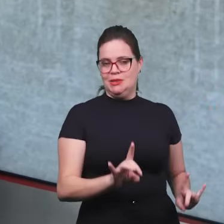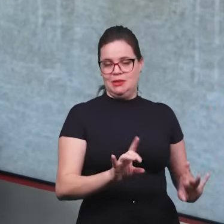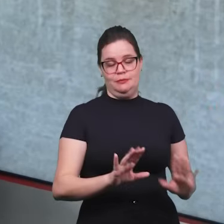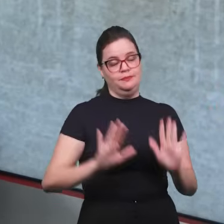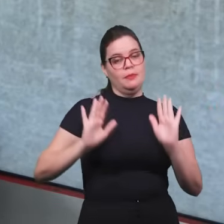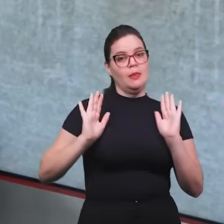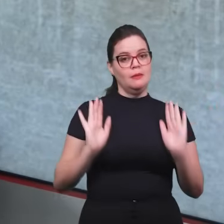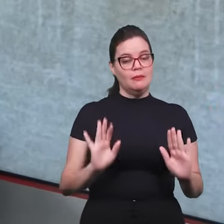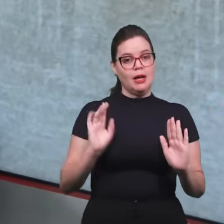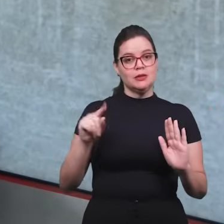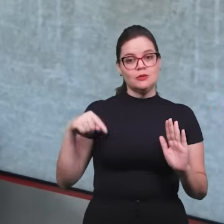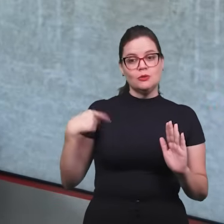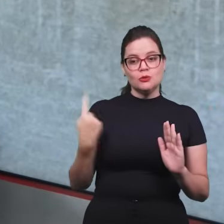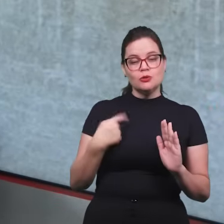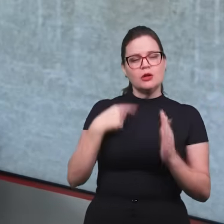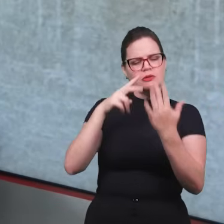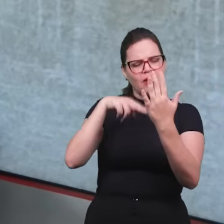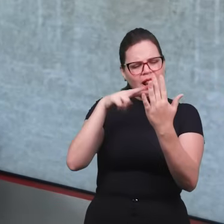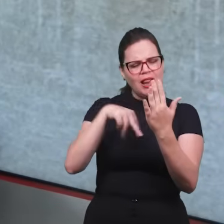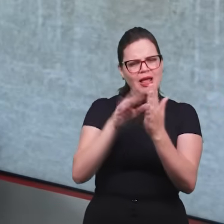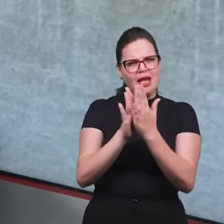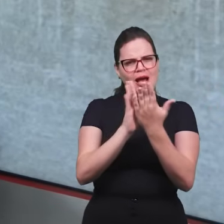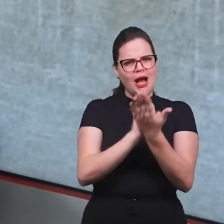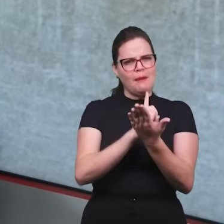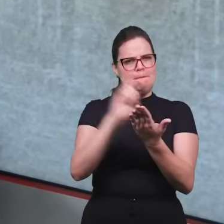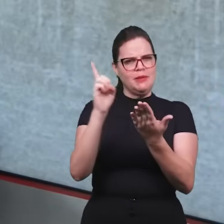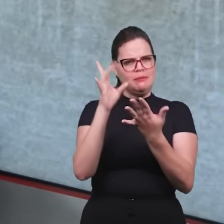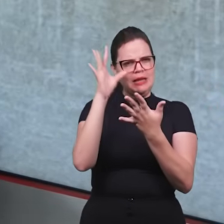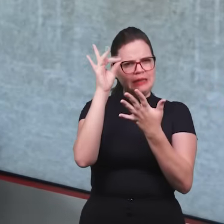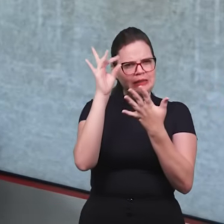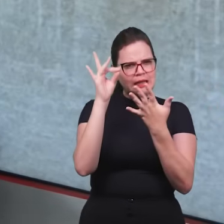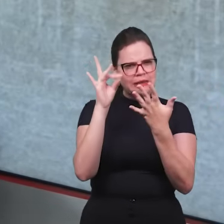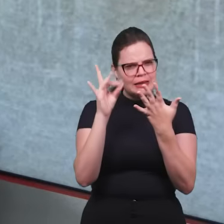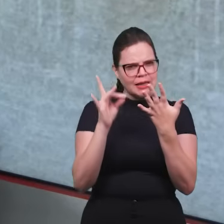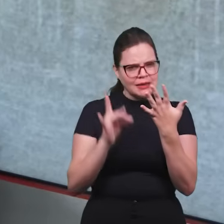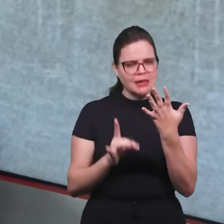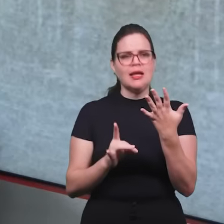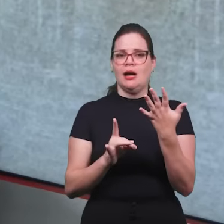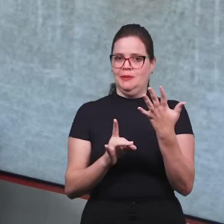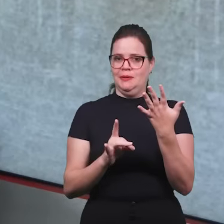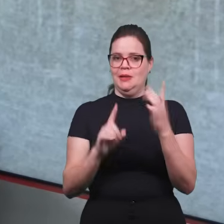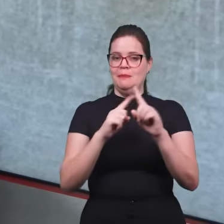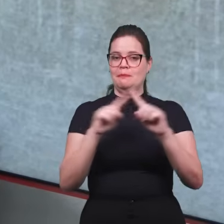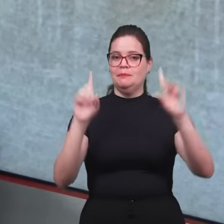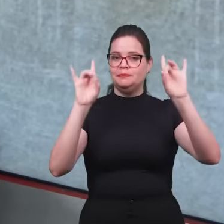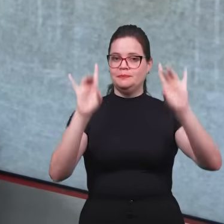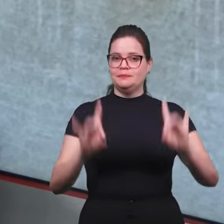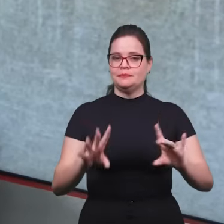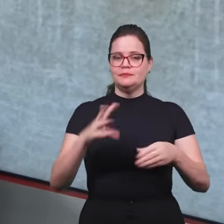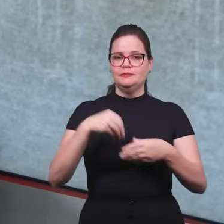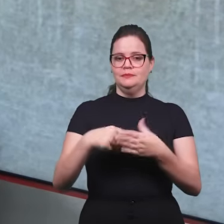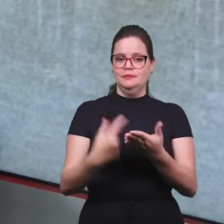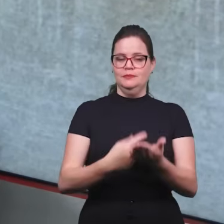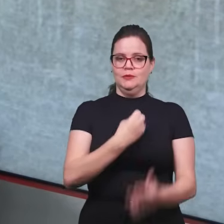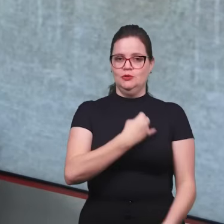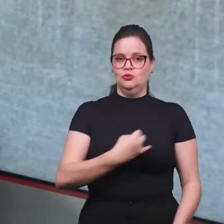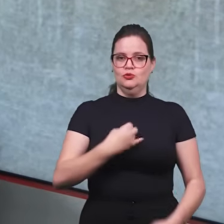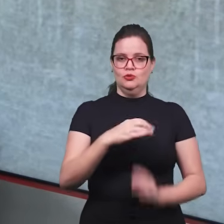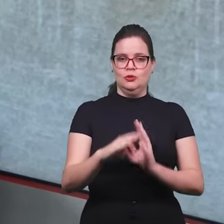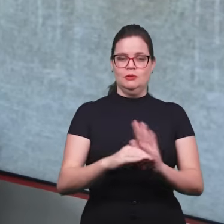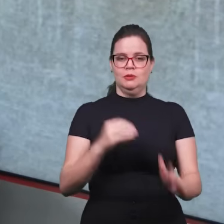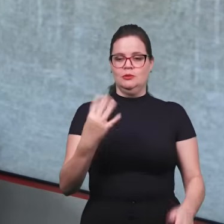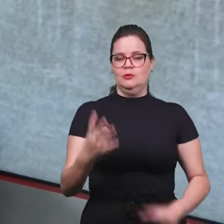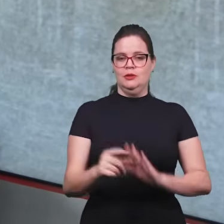No entanto, ao examinarmos cuidadosamente as Escrituras Sagradas da Bíblia, especialmente no Evangelho de João, no